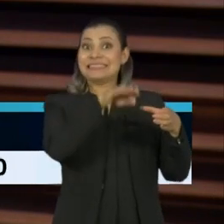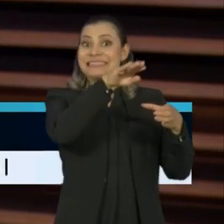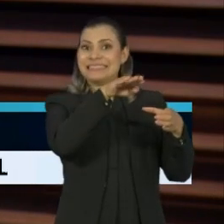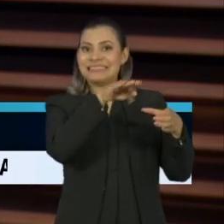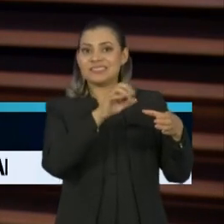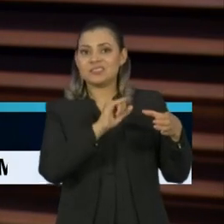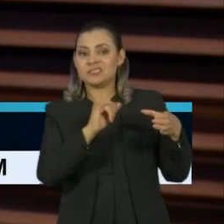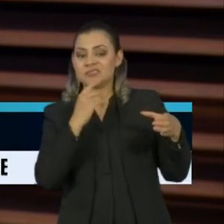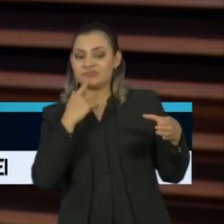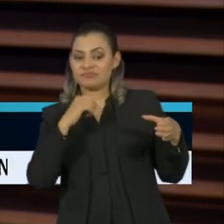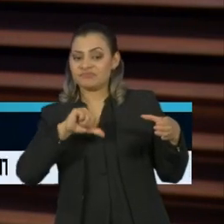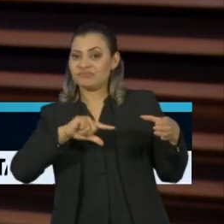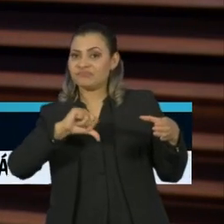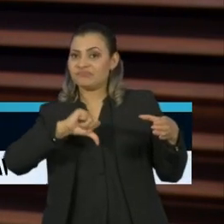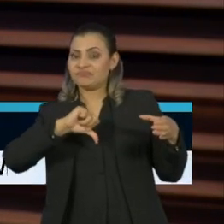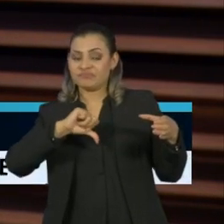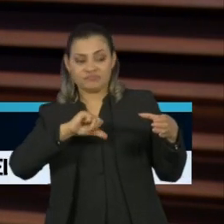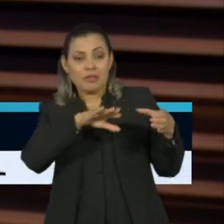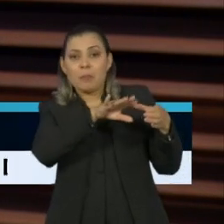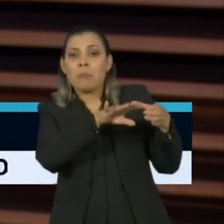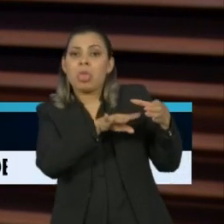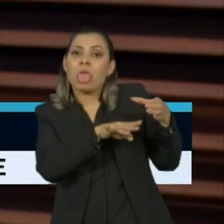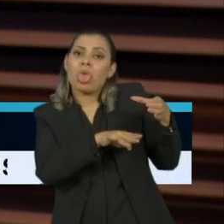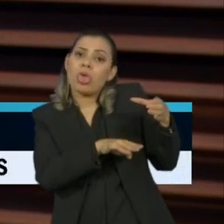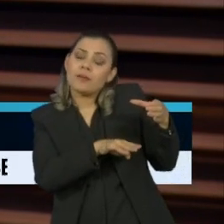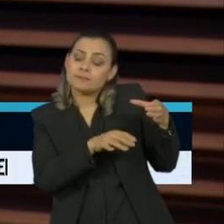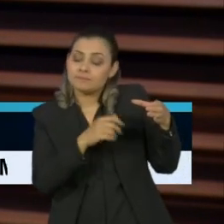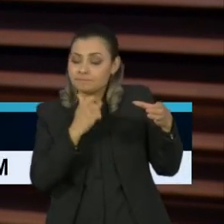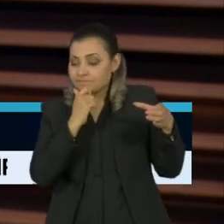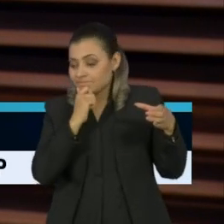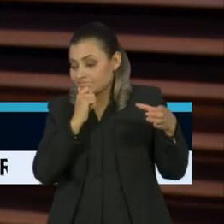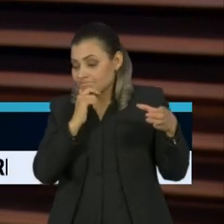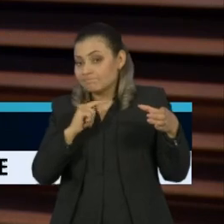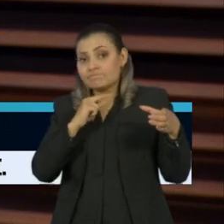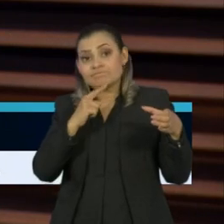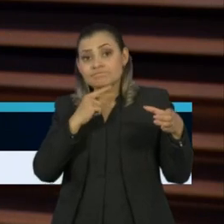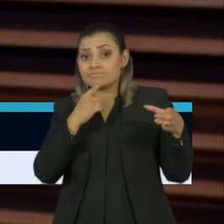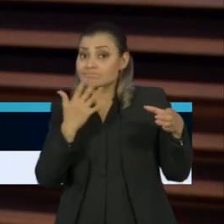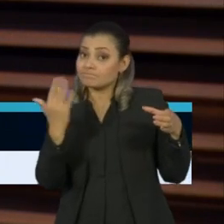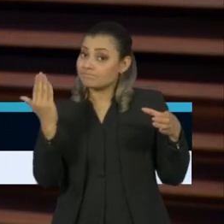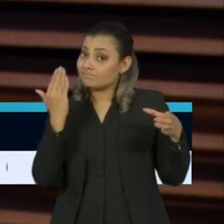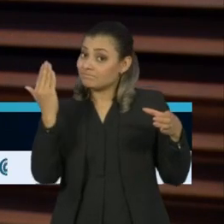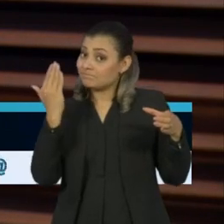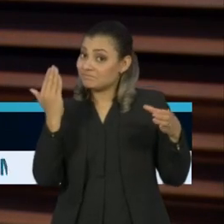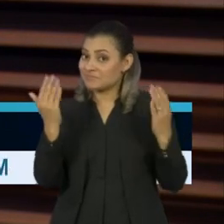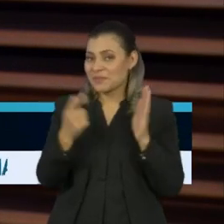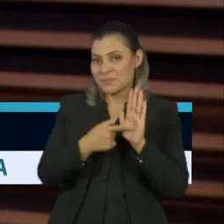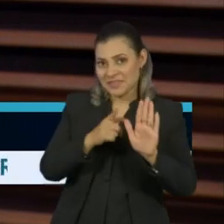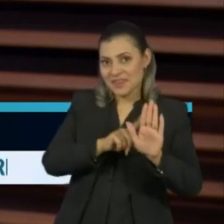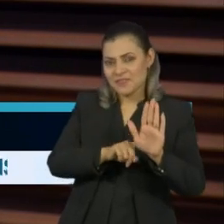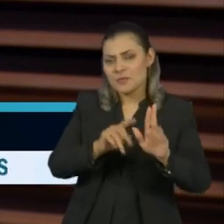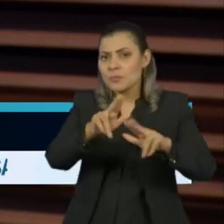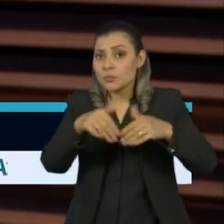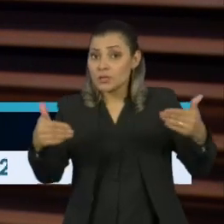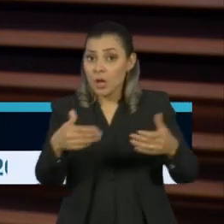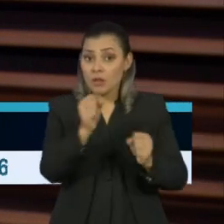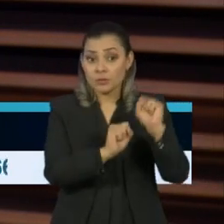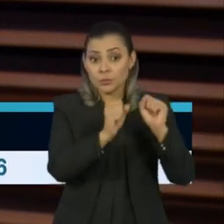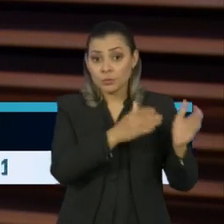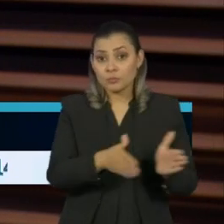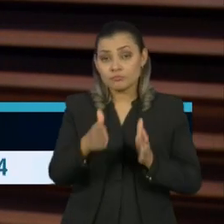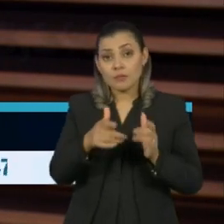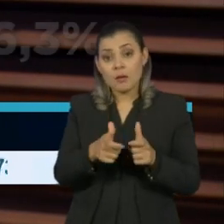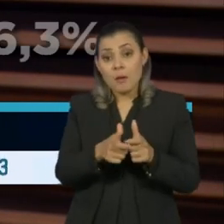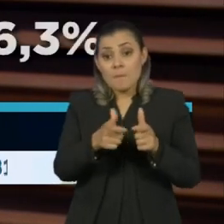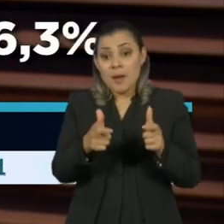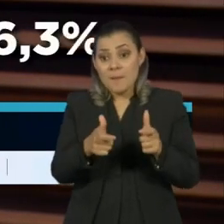num olhar pessimista, achar que ele está meio vazio. Sim, o setor industrial voltou a crescer, mas